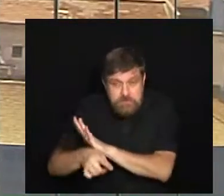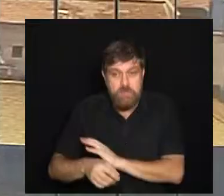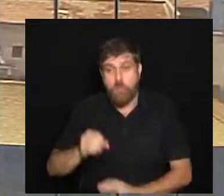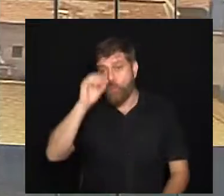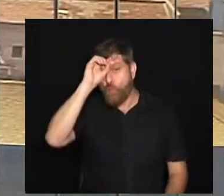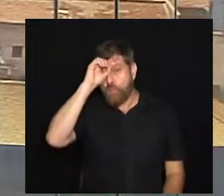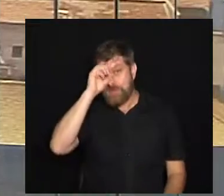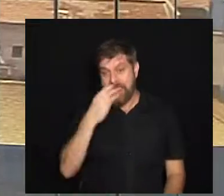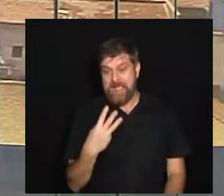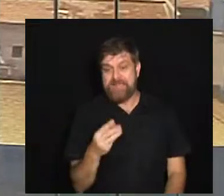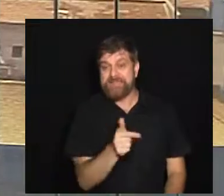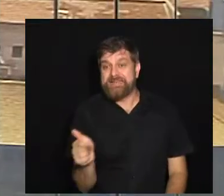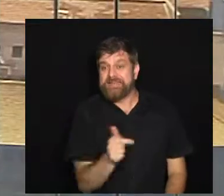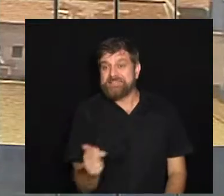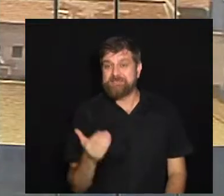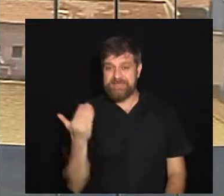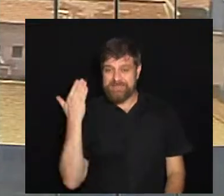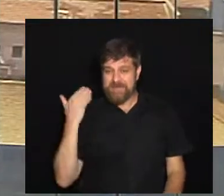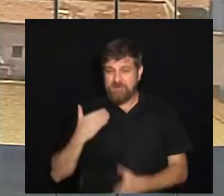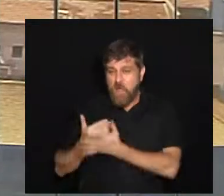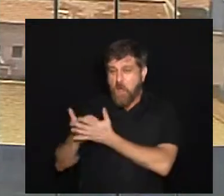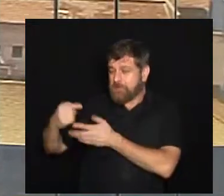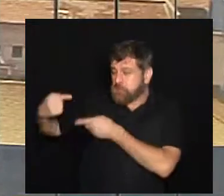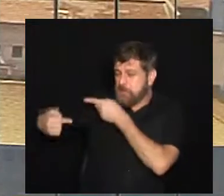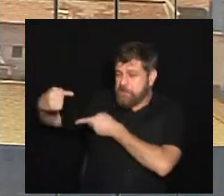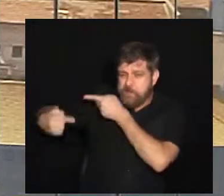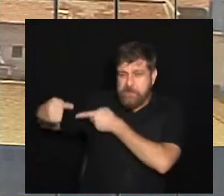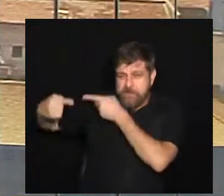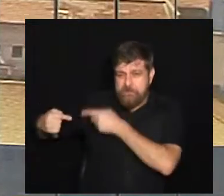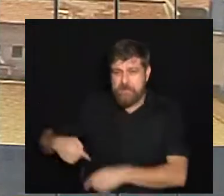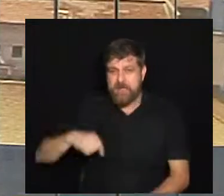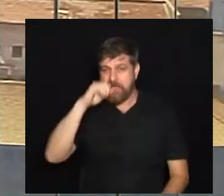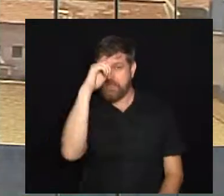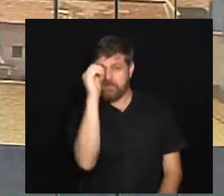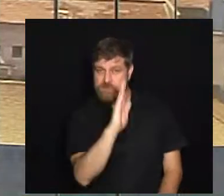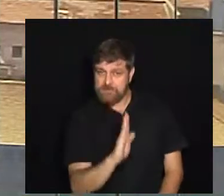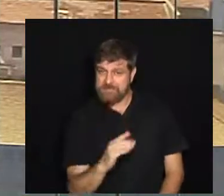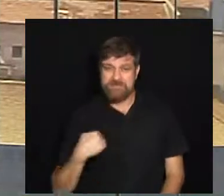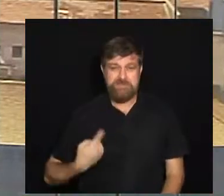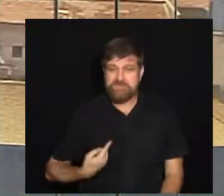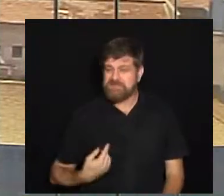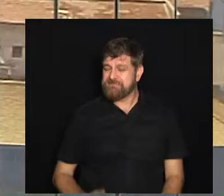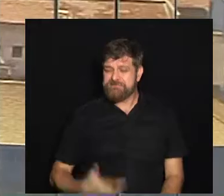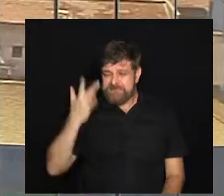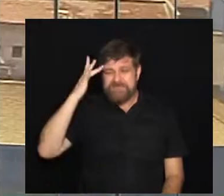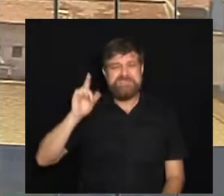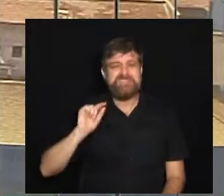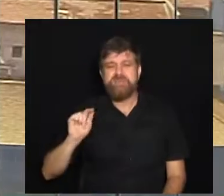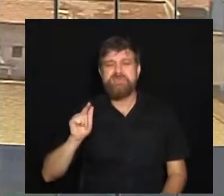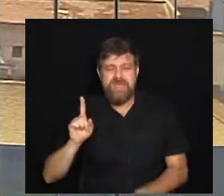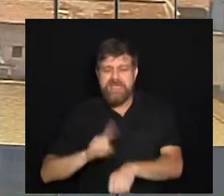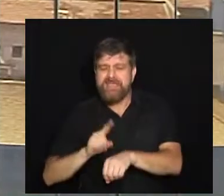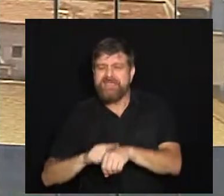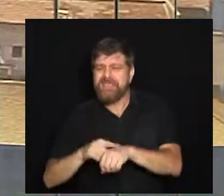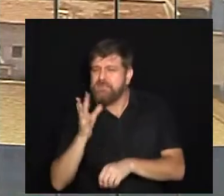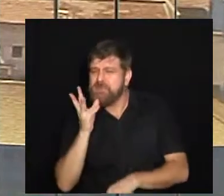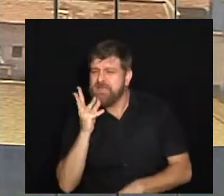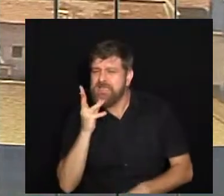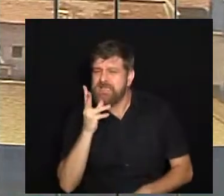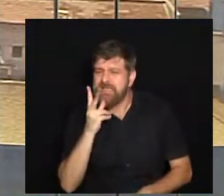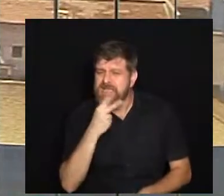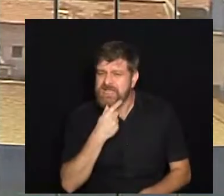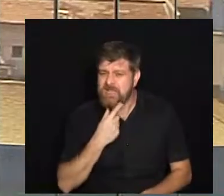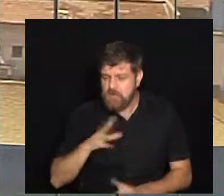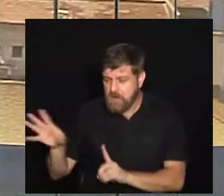dados além que há 3 semanas atrás quando a gente começou a discutir isso mais intensamente aqui no brasil a gente não tinha nem certeza do tempo de incubação um vírus quanto